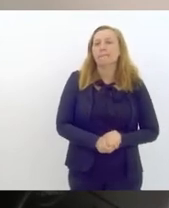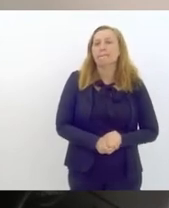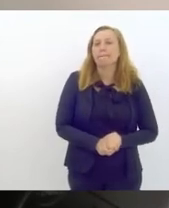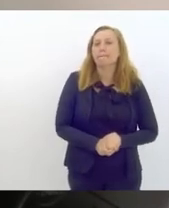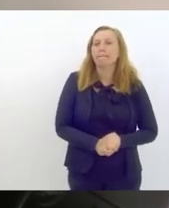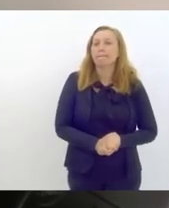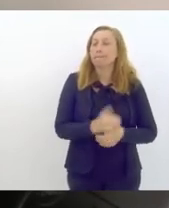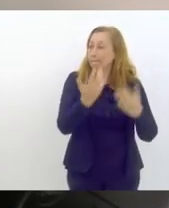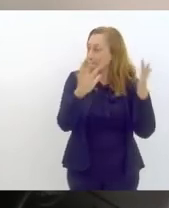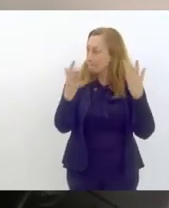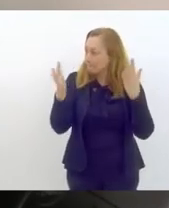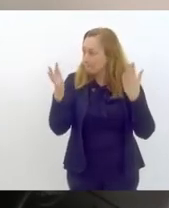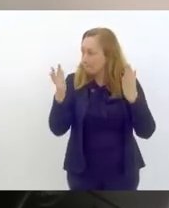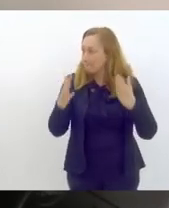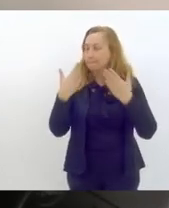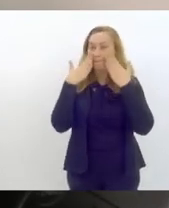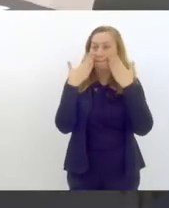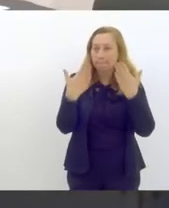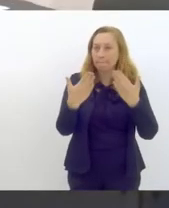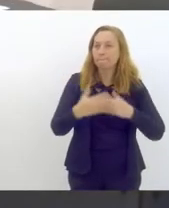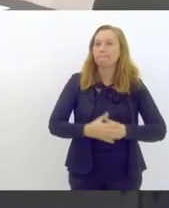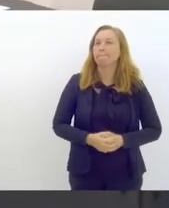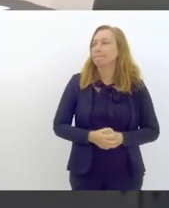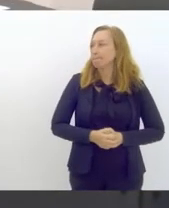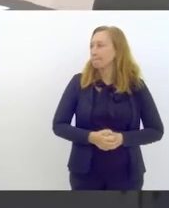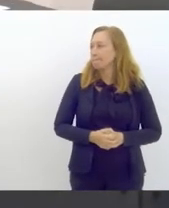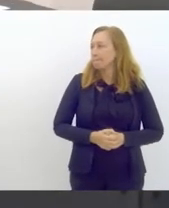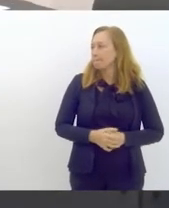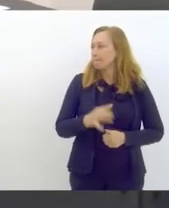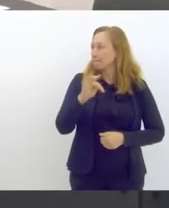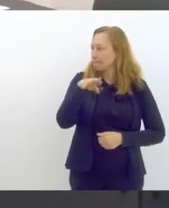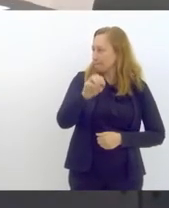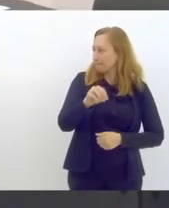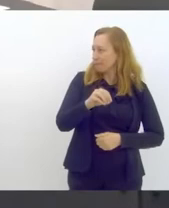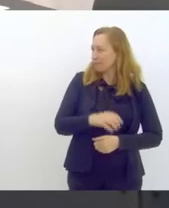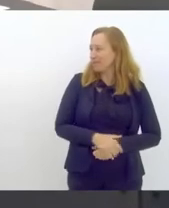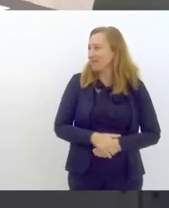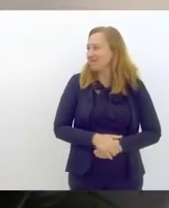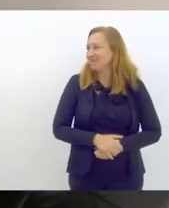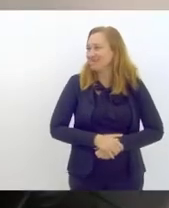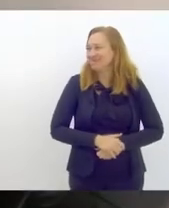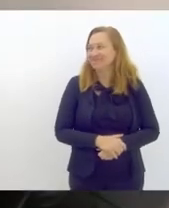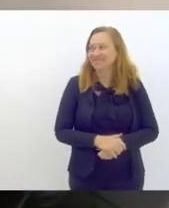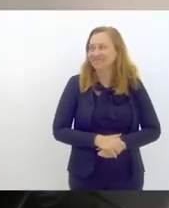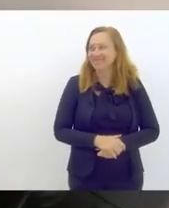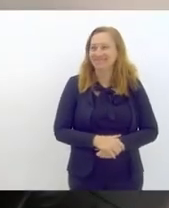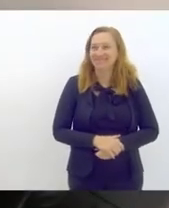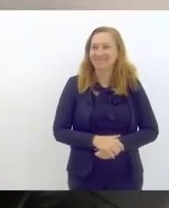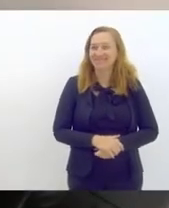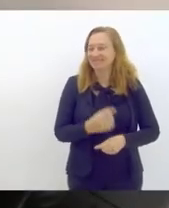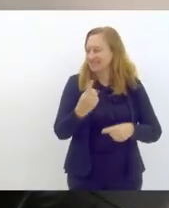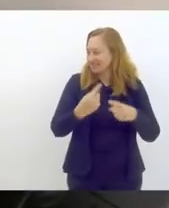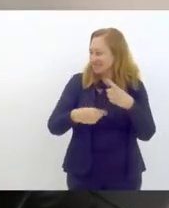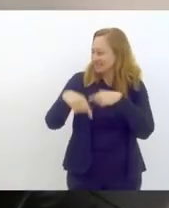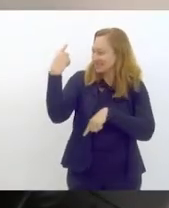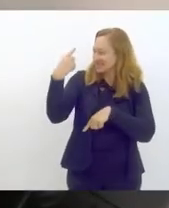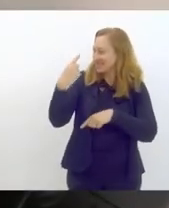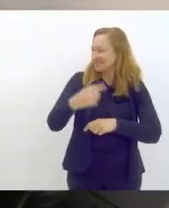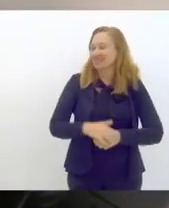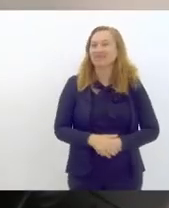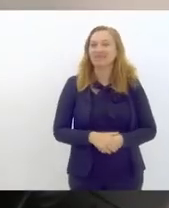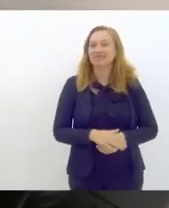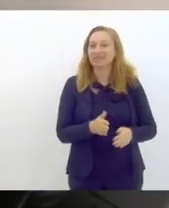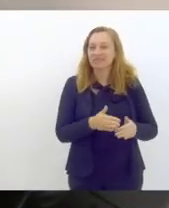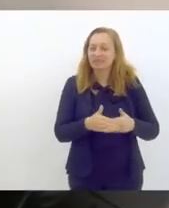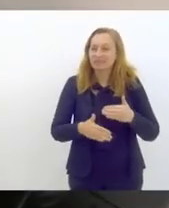palavra, parabenizo aí pela apresentação, tanto o Ian quanto o Francisco Victor, pela iniciativa também. Superado o